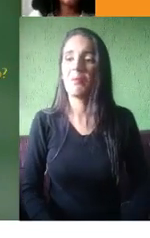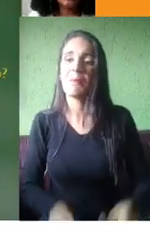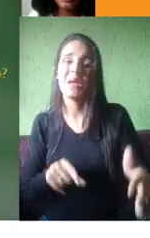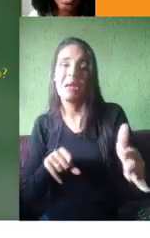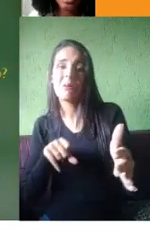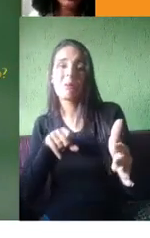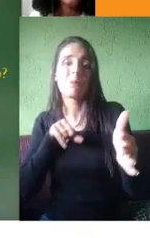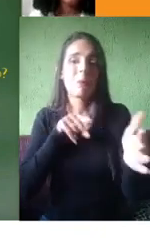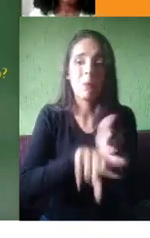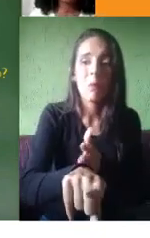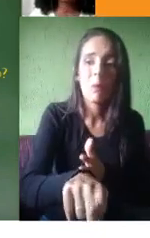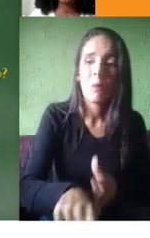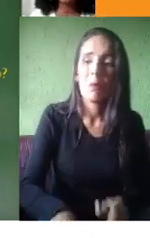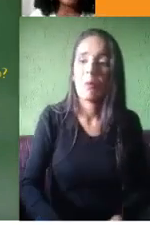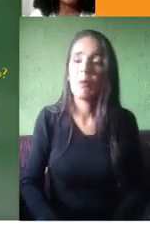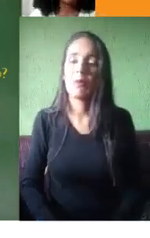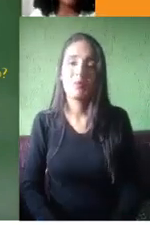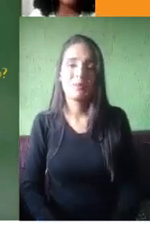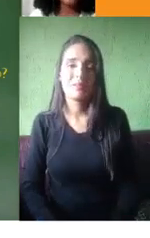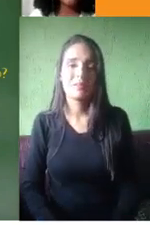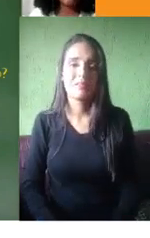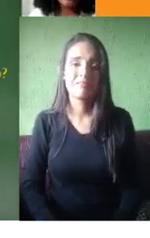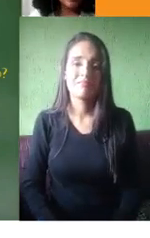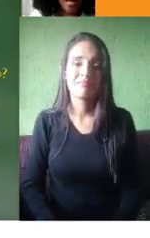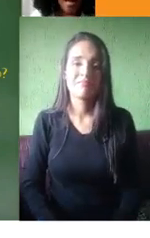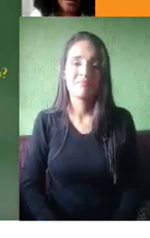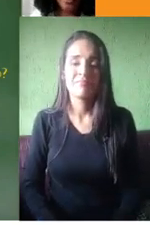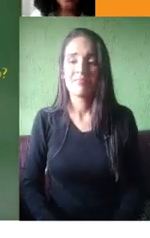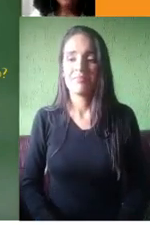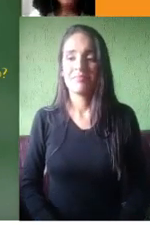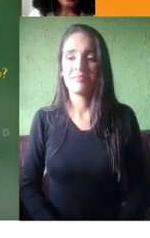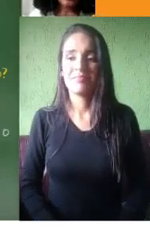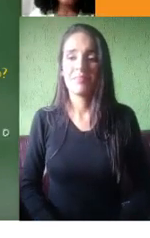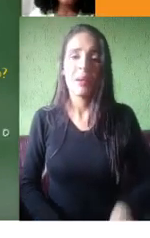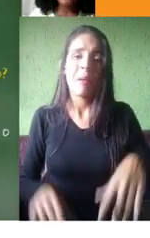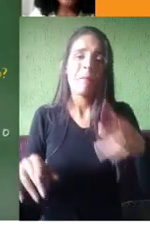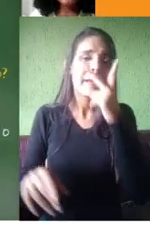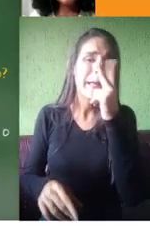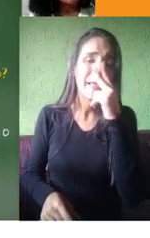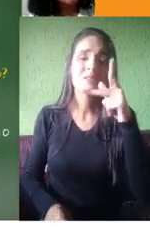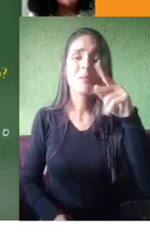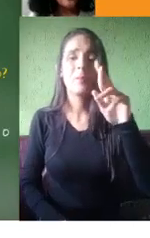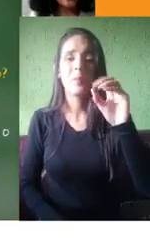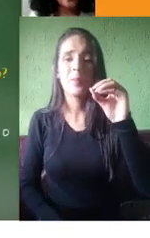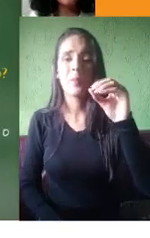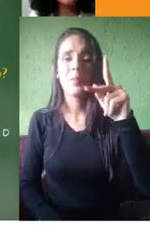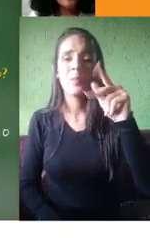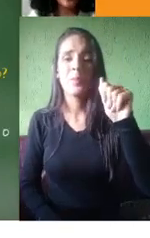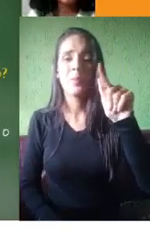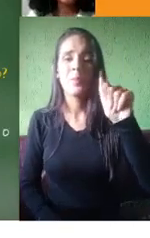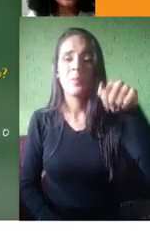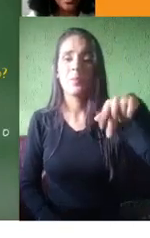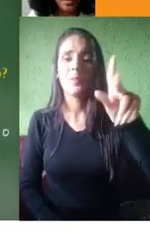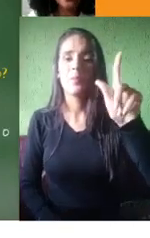perguntas excludentes, títulos que parecem frases publicitárias, aquela repetição do tema, né, ou